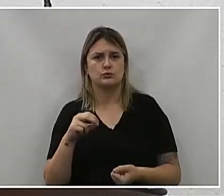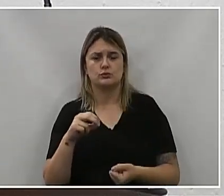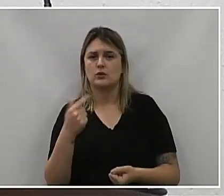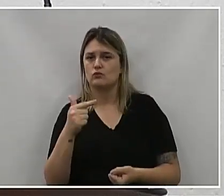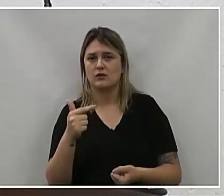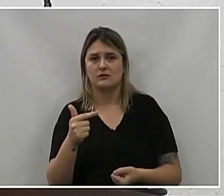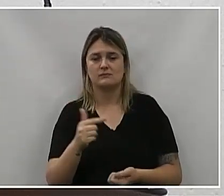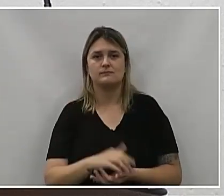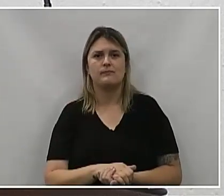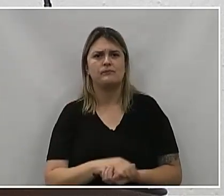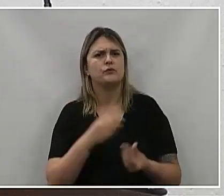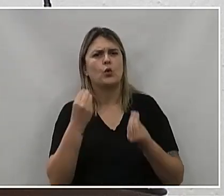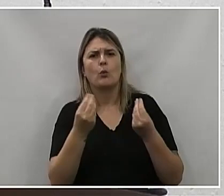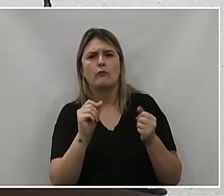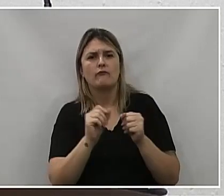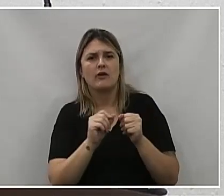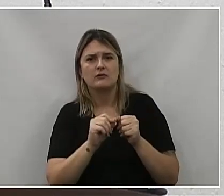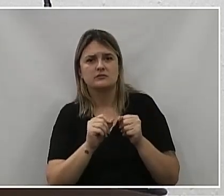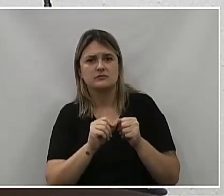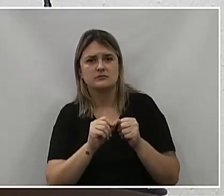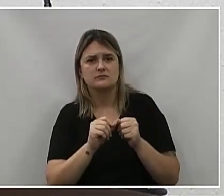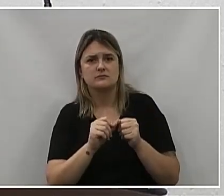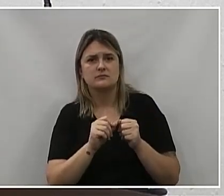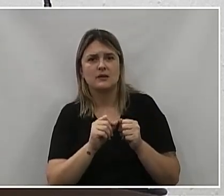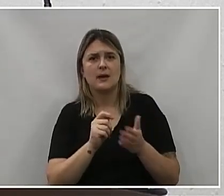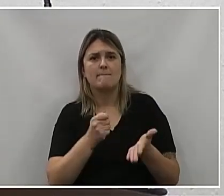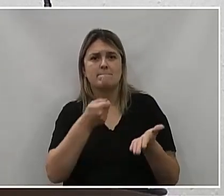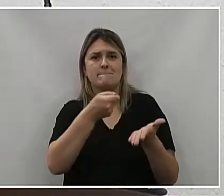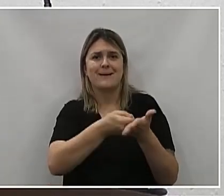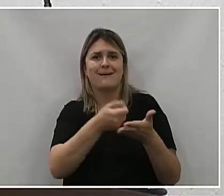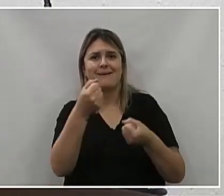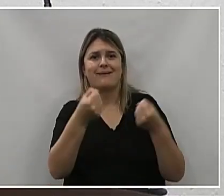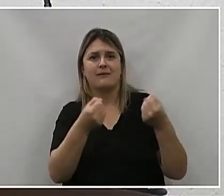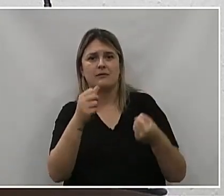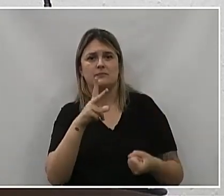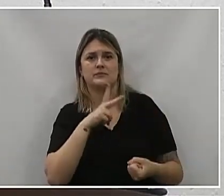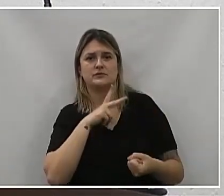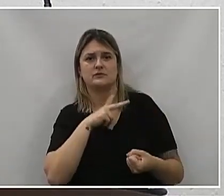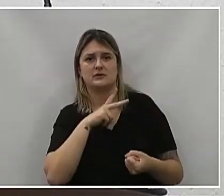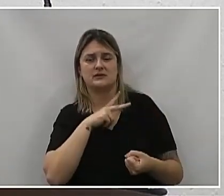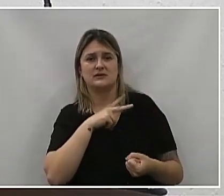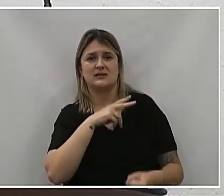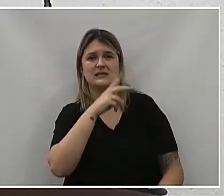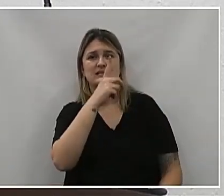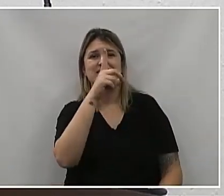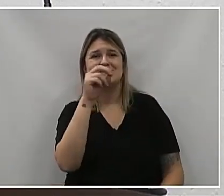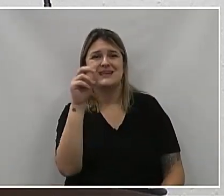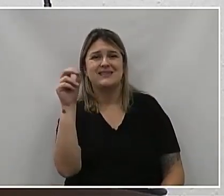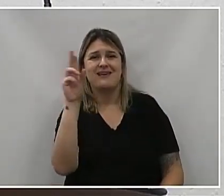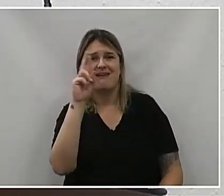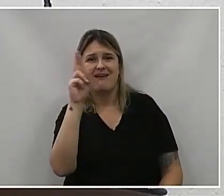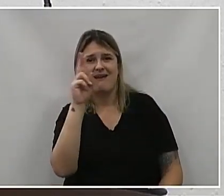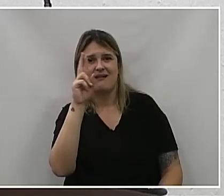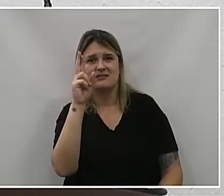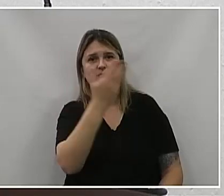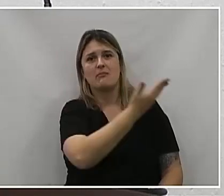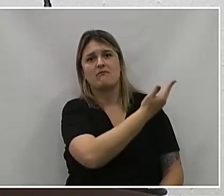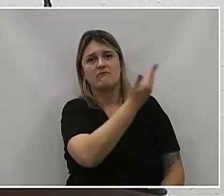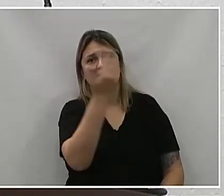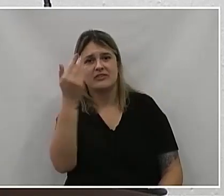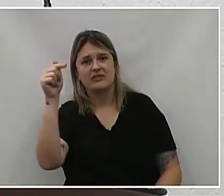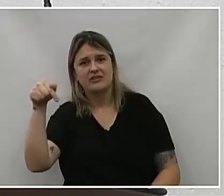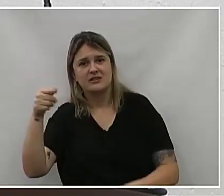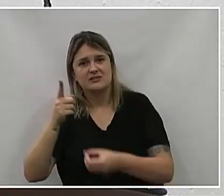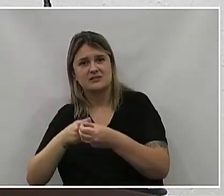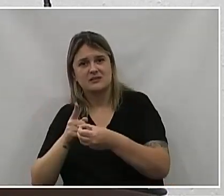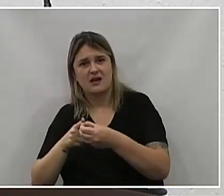Domingos. Sabe como é que eles têm que fazer? Pagar carro particular. Cobram R$100 para trazer para o centro e